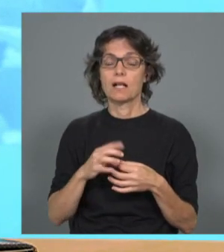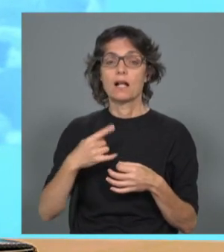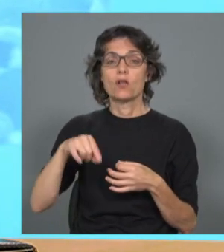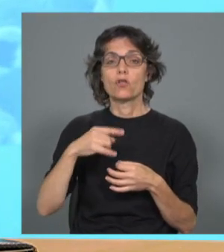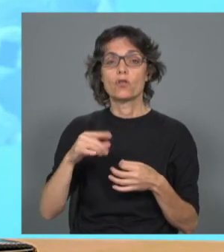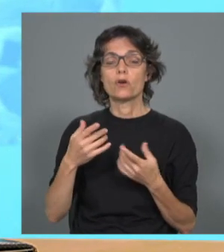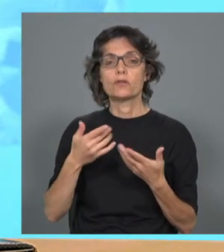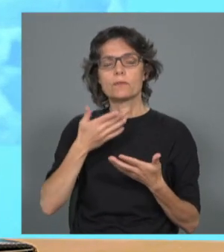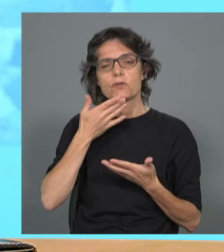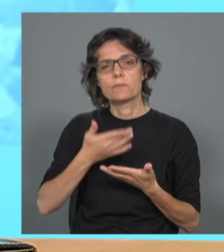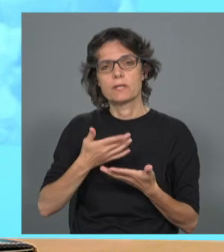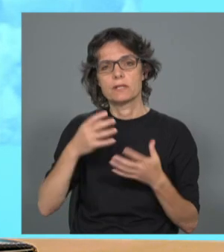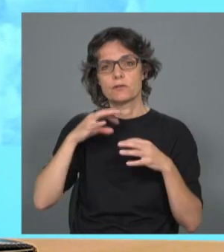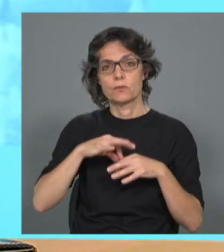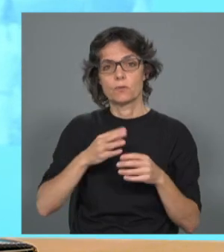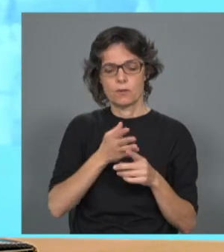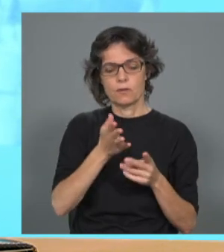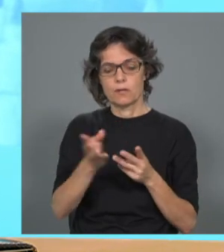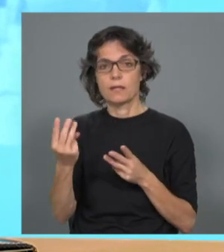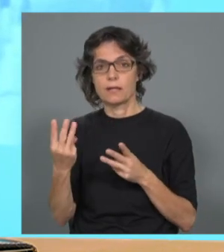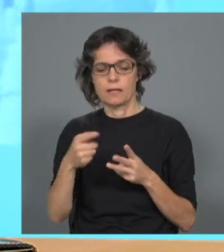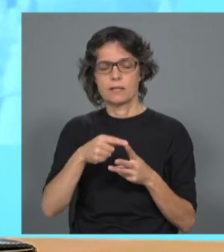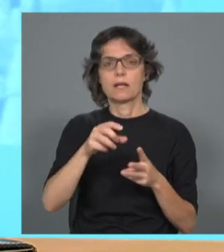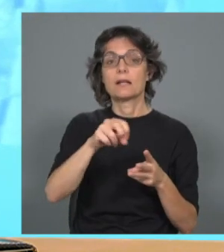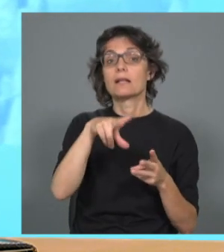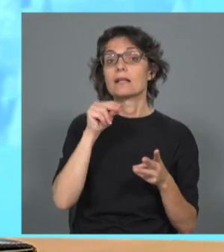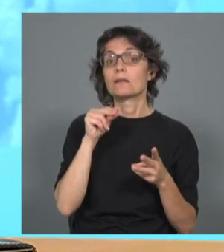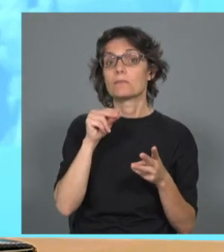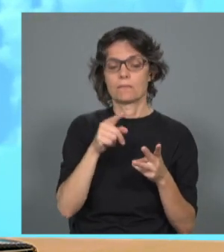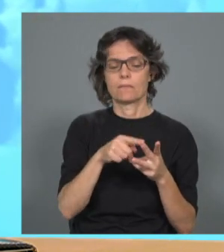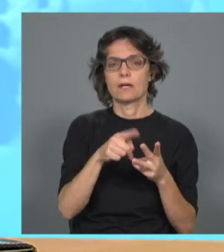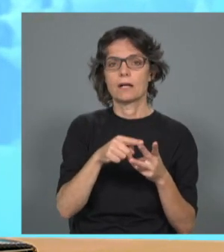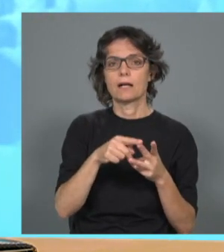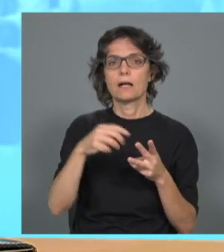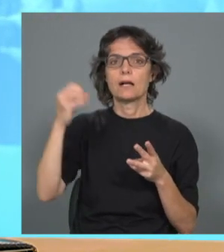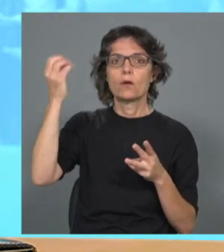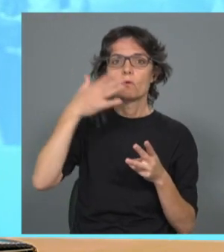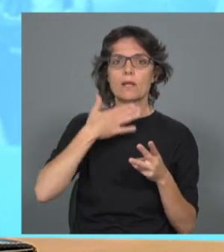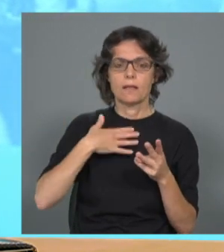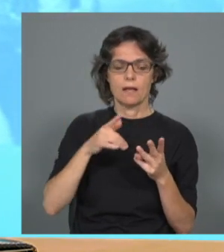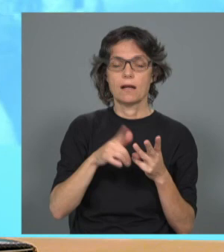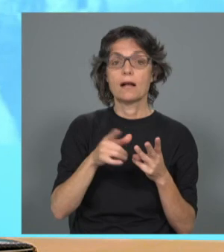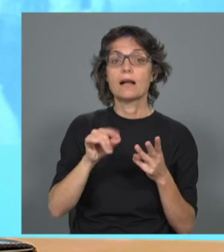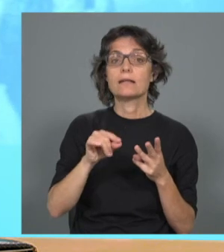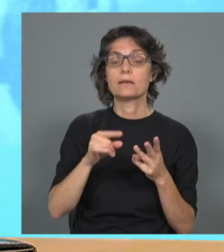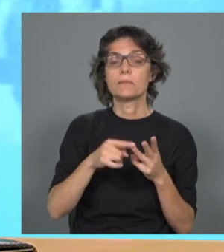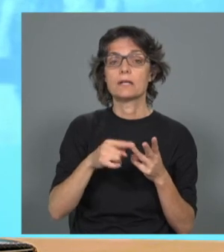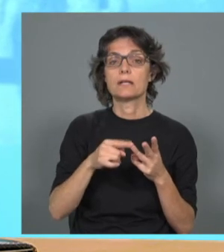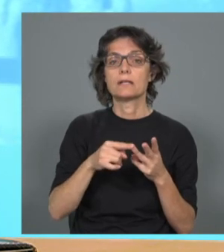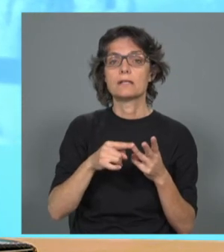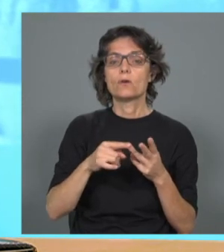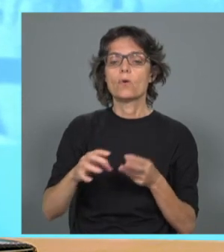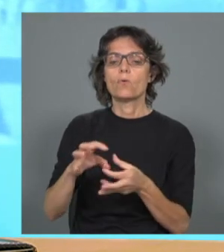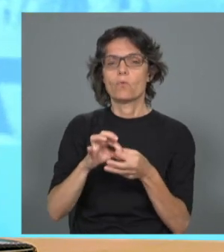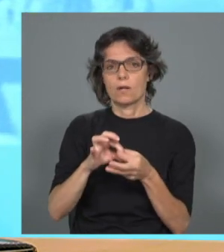da experiência espiritual: a via purificativa ou purgativa, a via iluminativa, mas que depois nos levam sobretudo à via